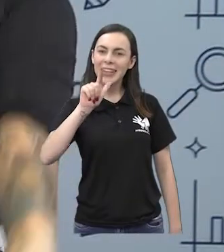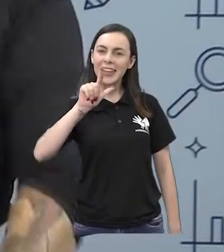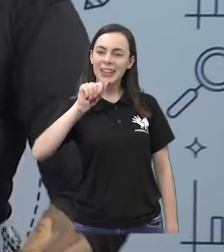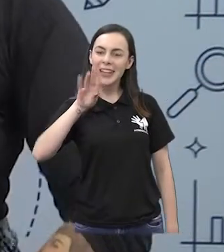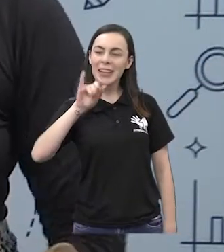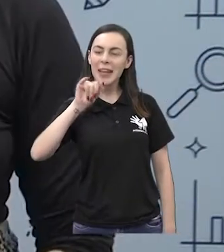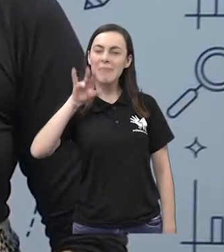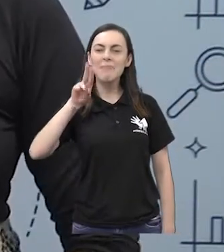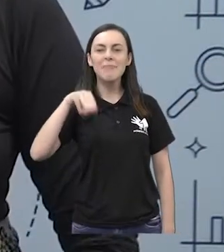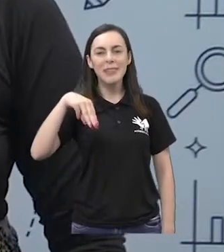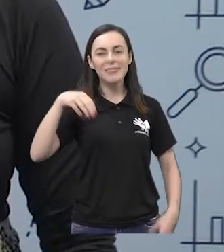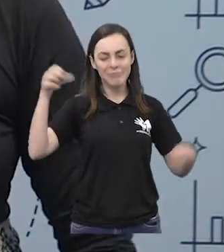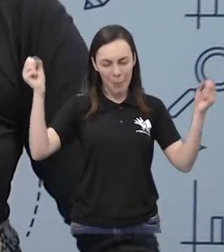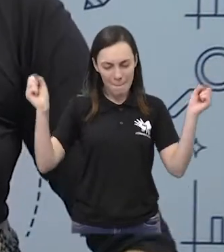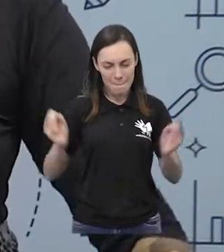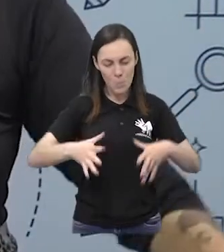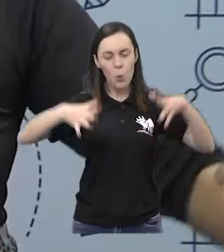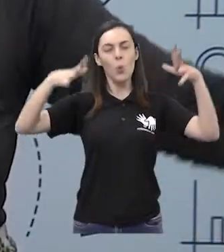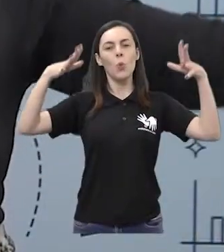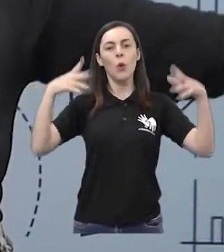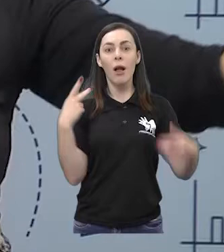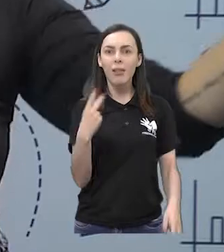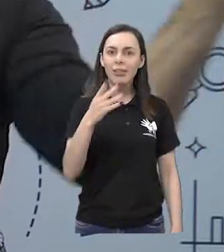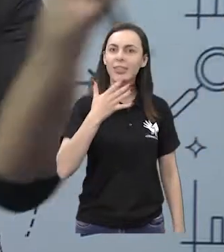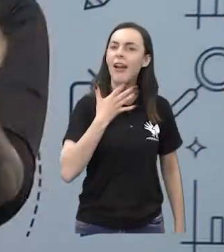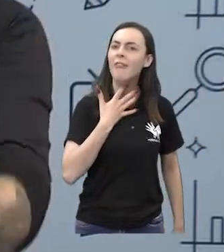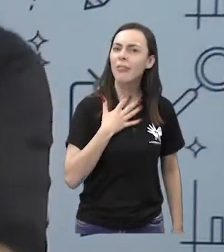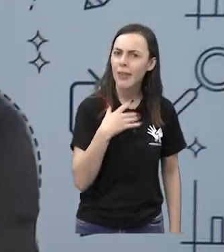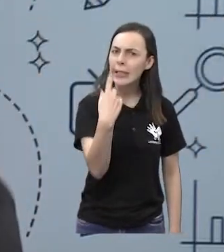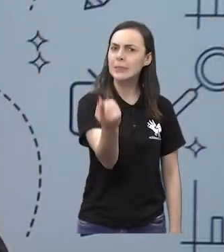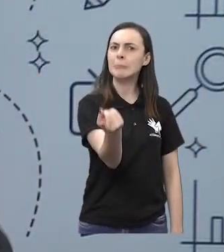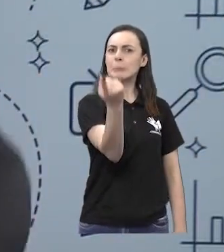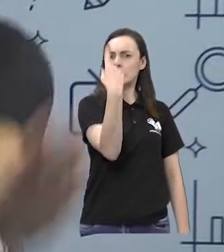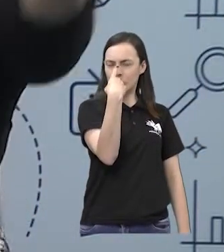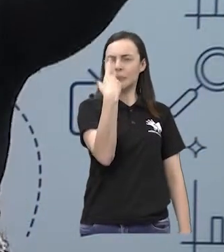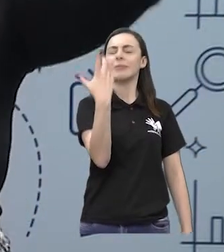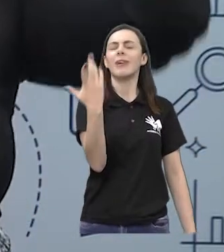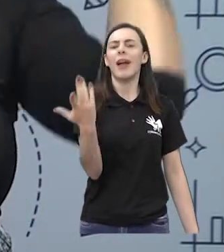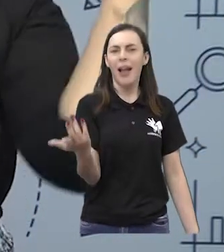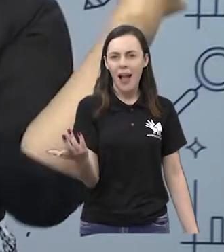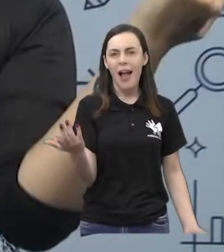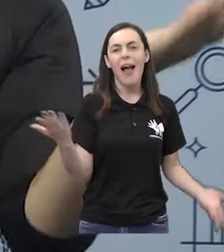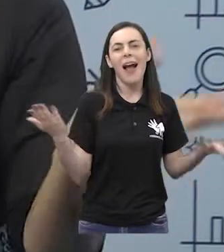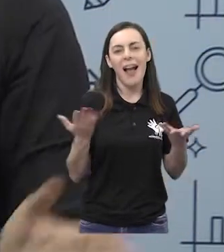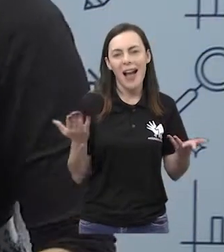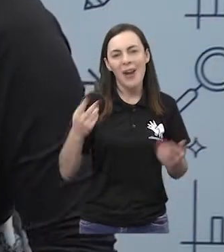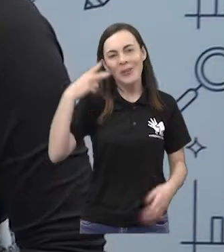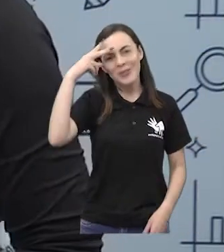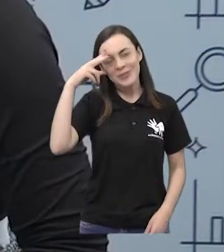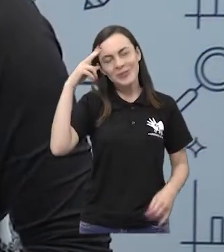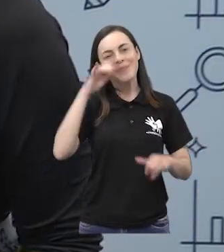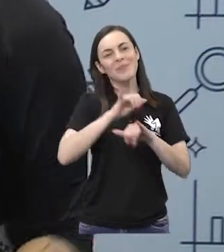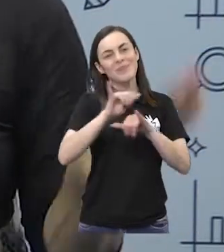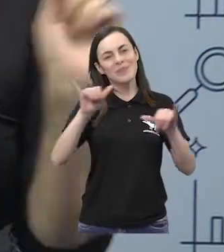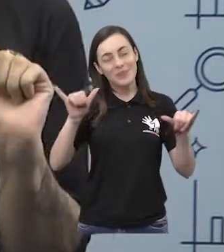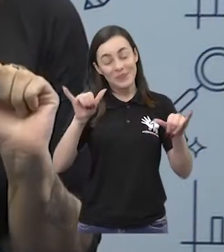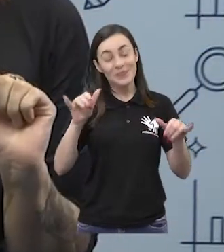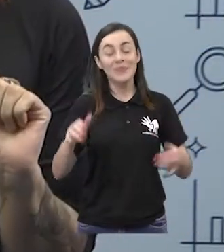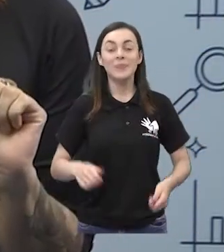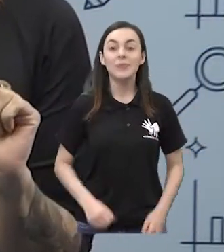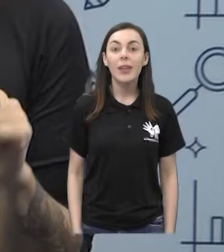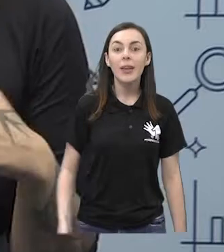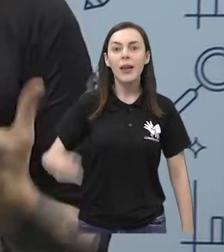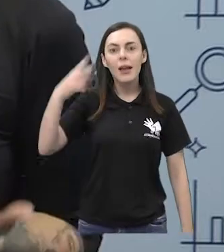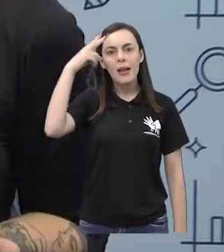salabim então seu desejo é uma ordem vamos ouvir a história e a